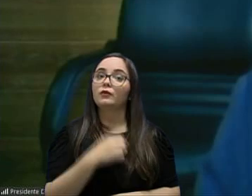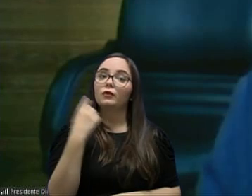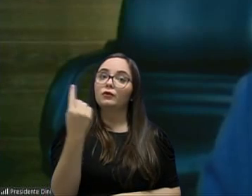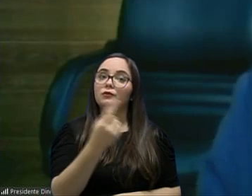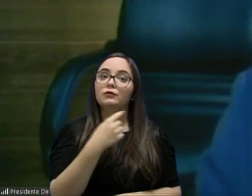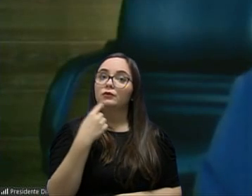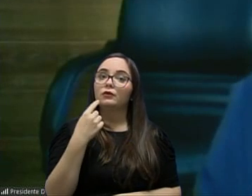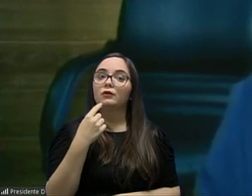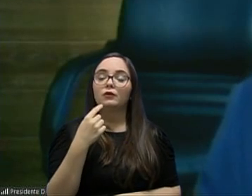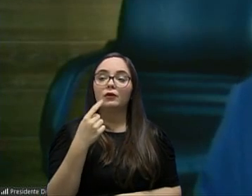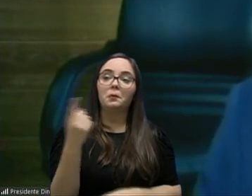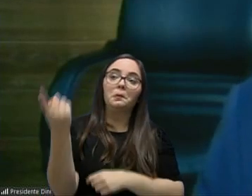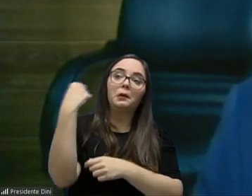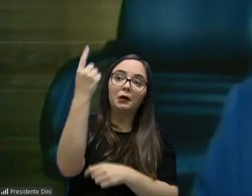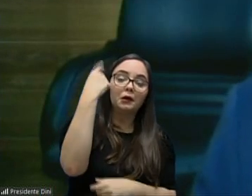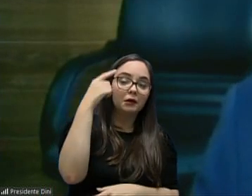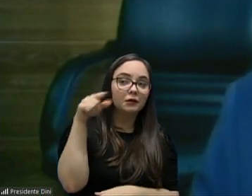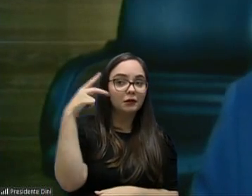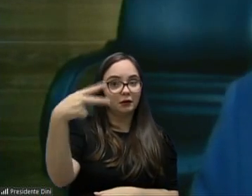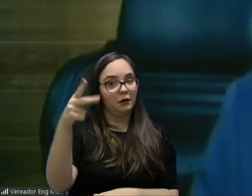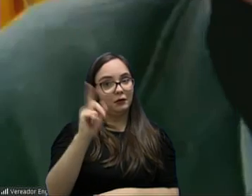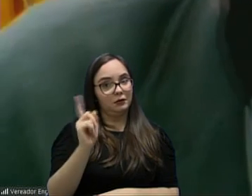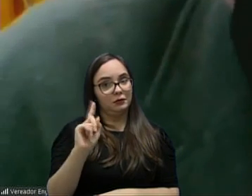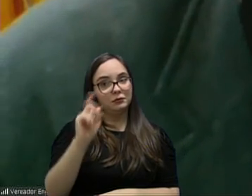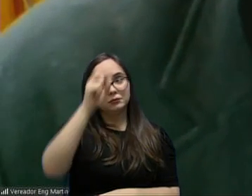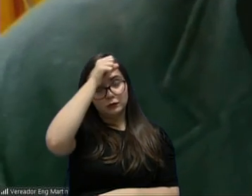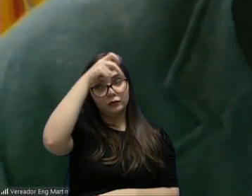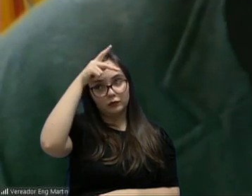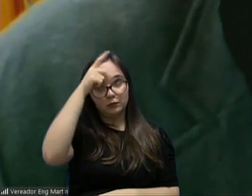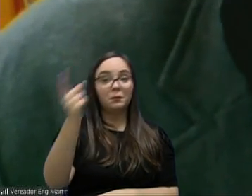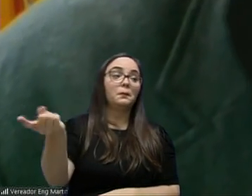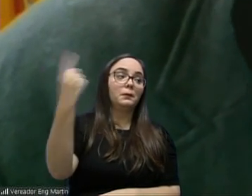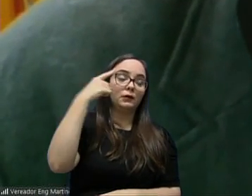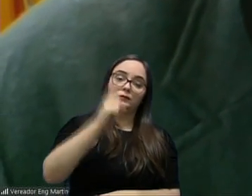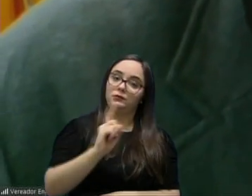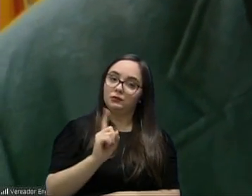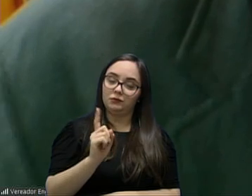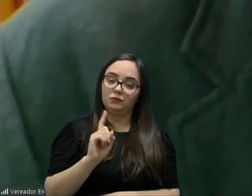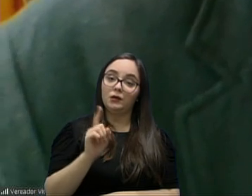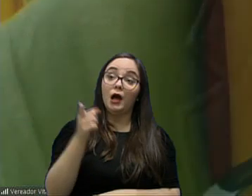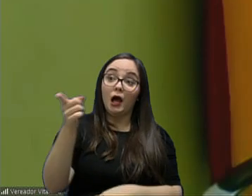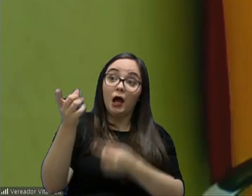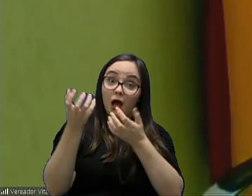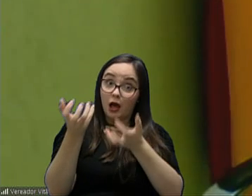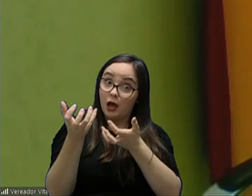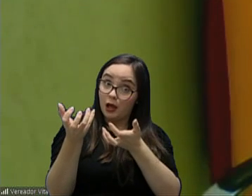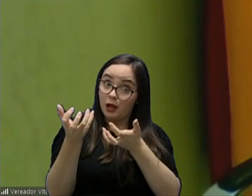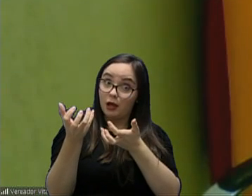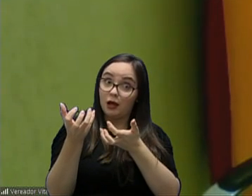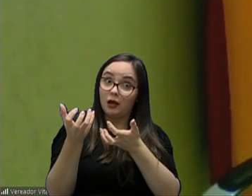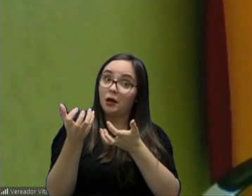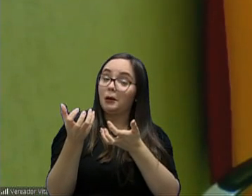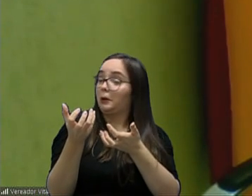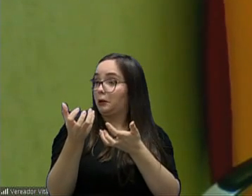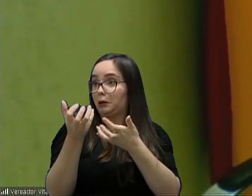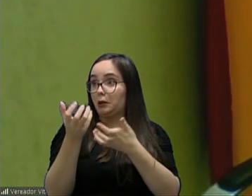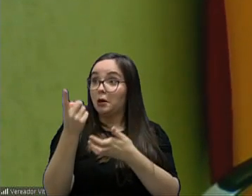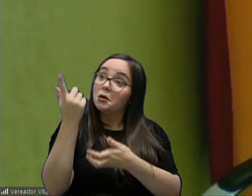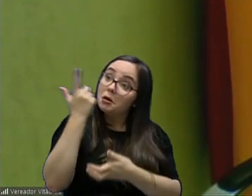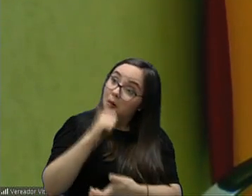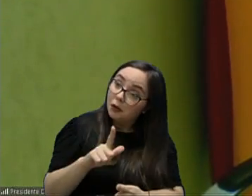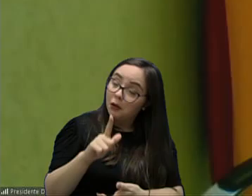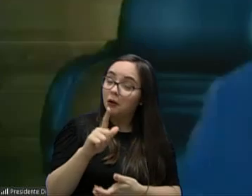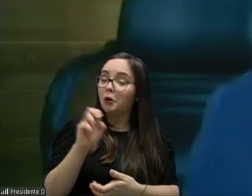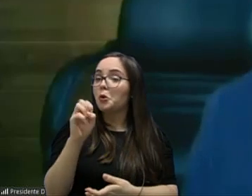somos reféns da FUNSERV. Então, ela que acelere o passo se ela quiser obter qualquer tipo de êxito, não